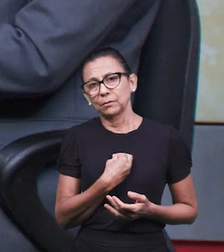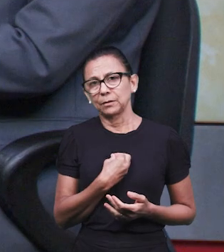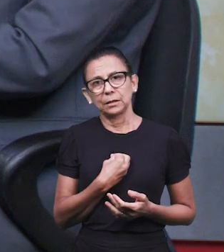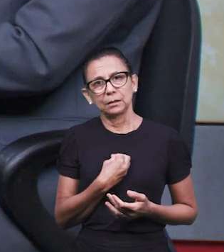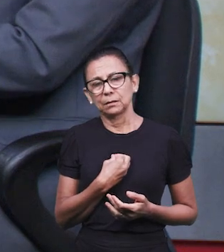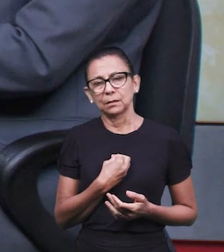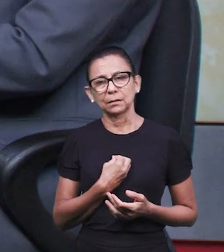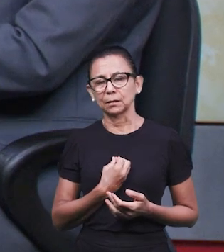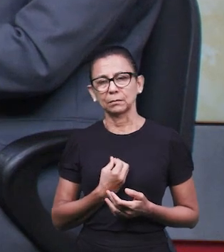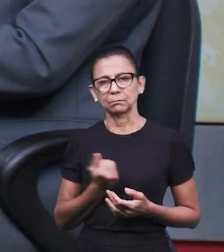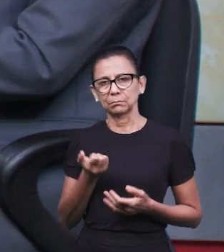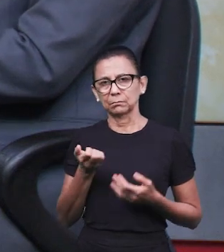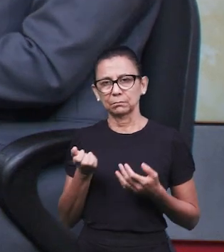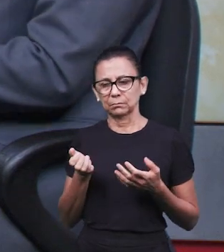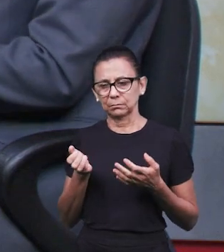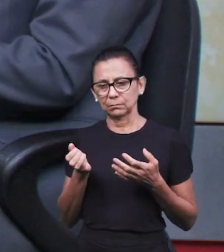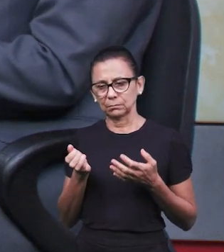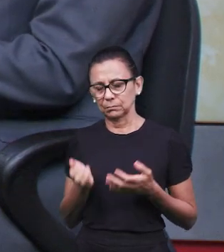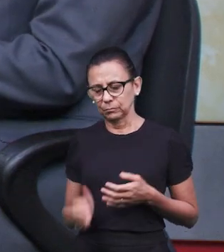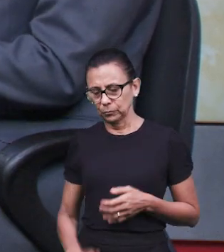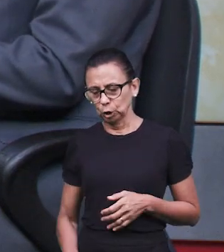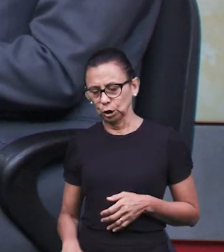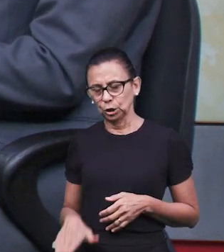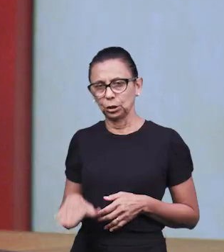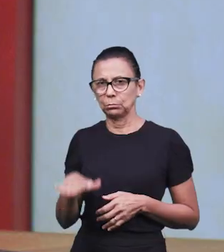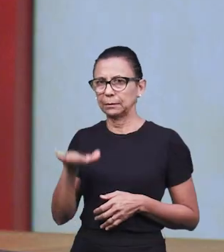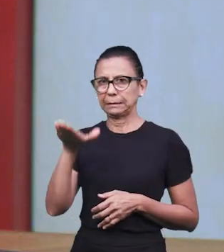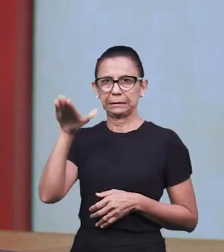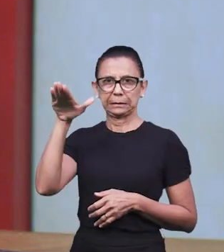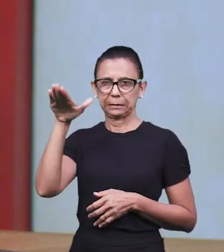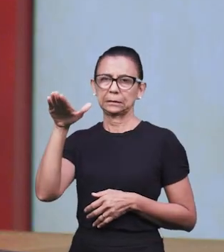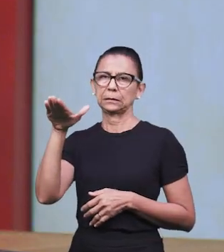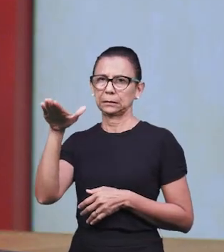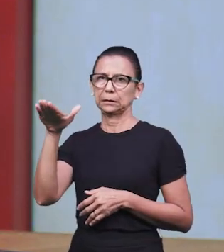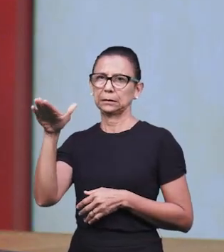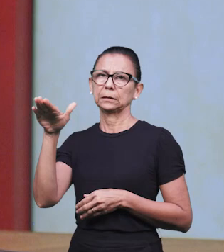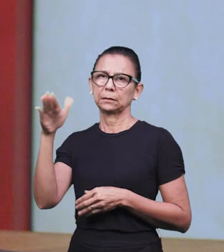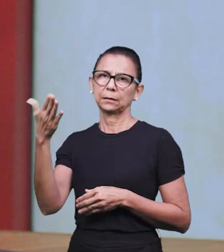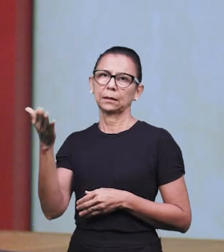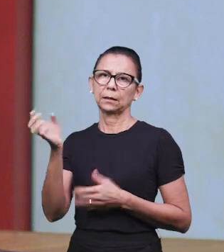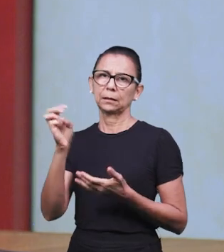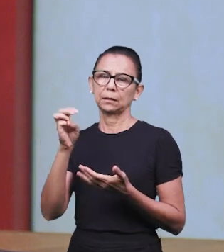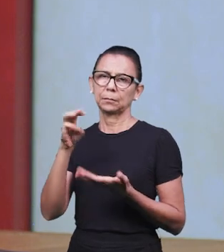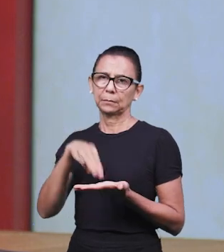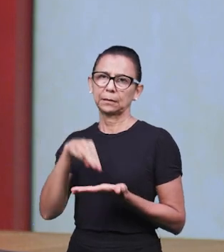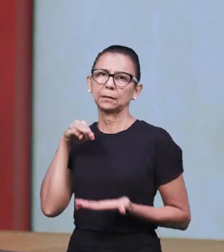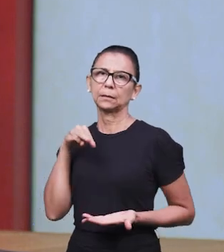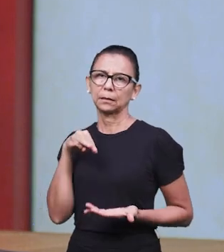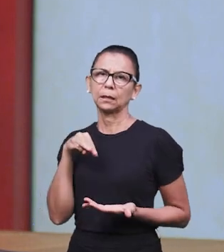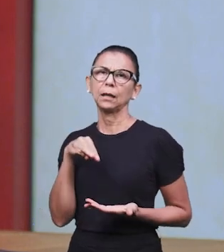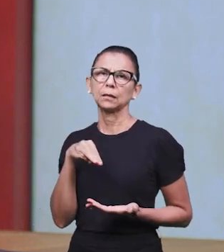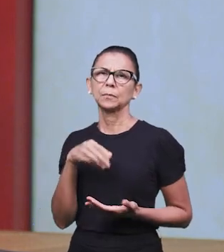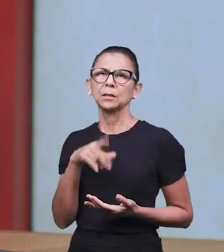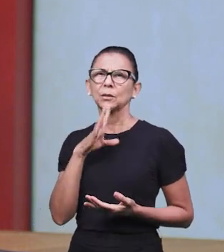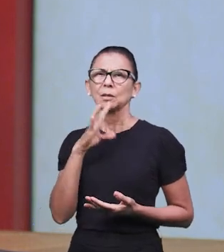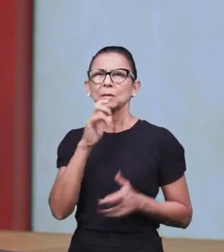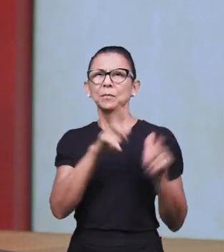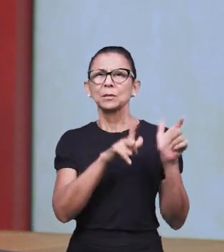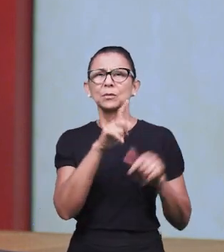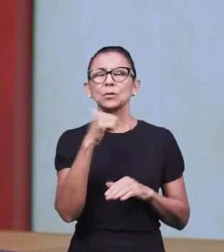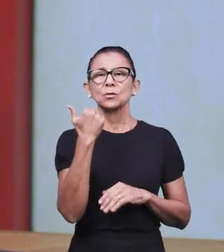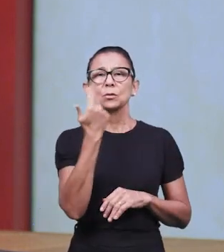foi dentro da Igreja Cristã Maranata desde pequeno, mas a gente tem conhecidos e tudo mais, pessoas que são de